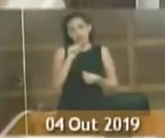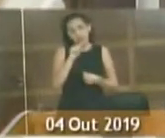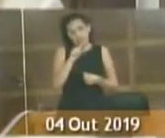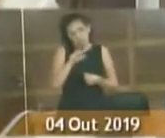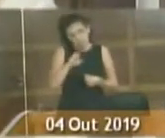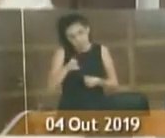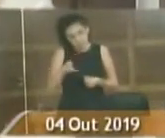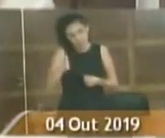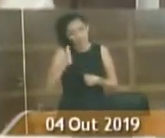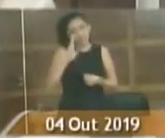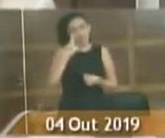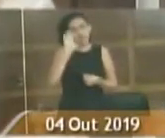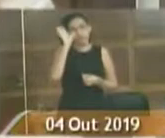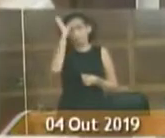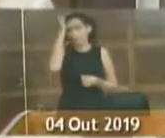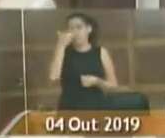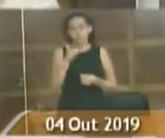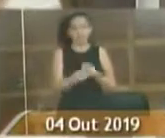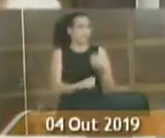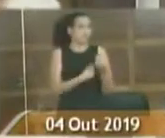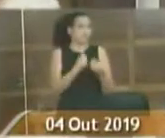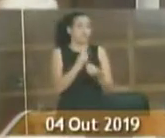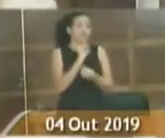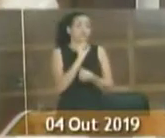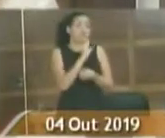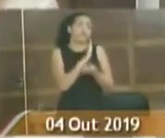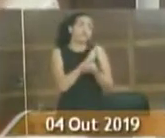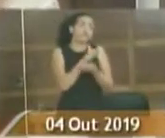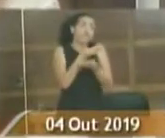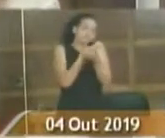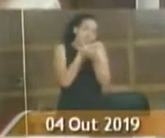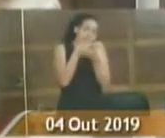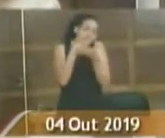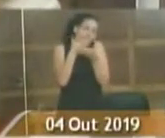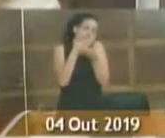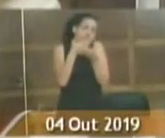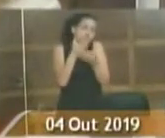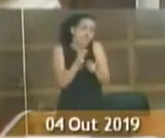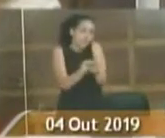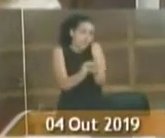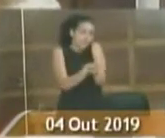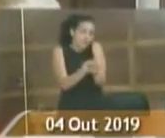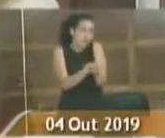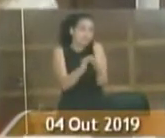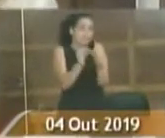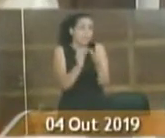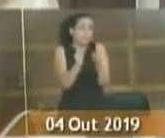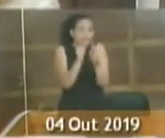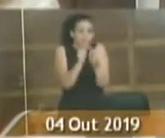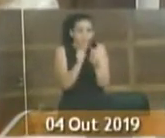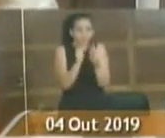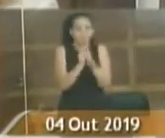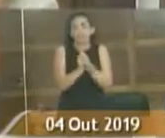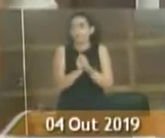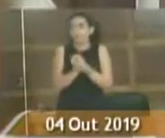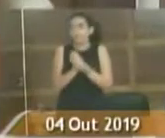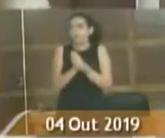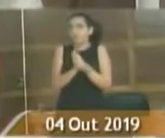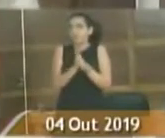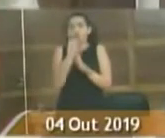A luzinha a gente só consegue tratar aqueles animaizinhos que estão com feridinhas localizadas, que são poucas